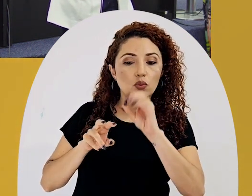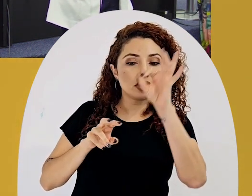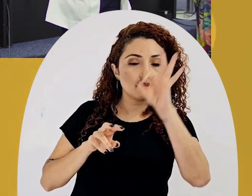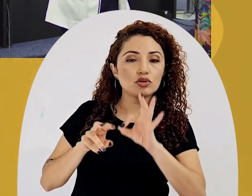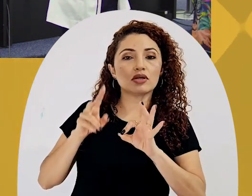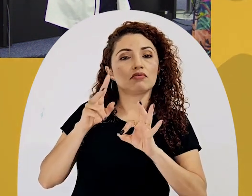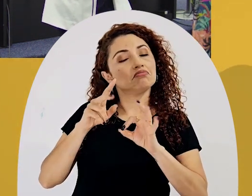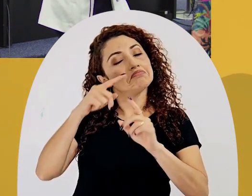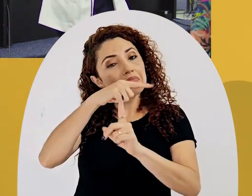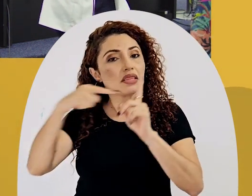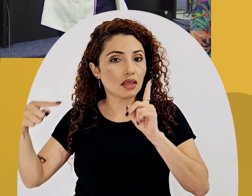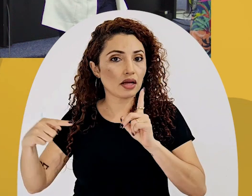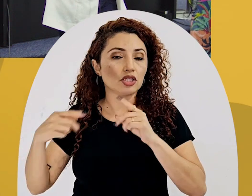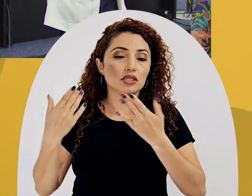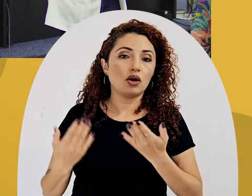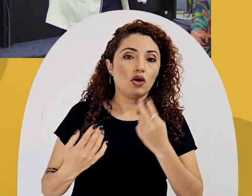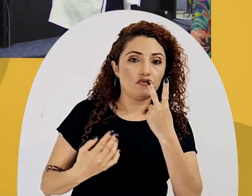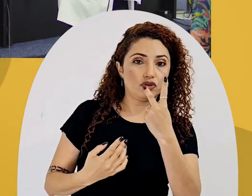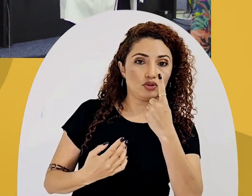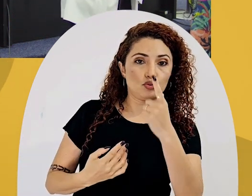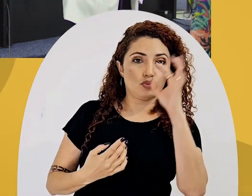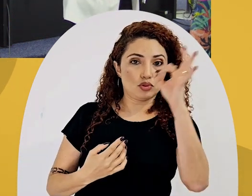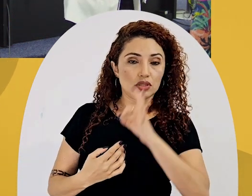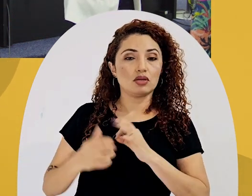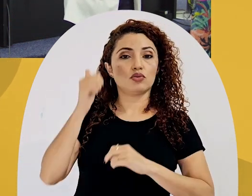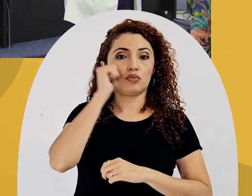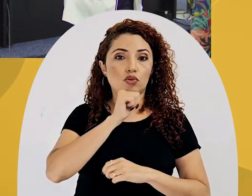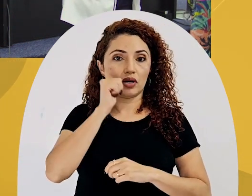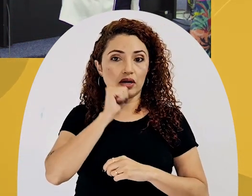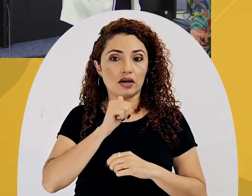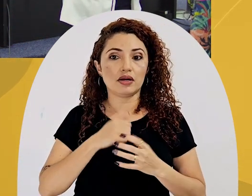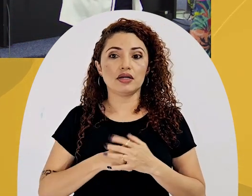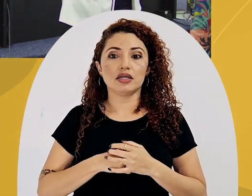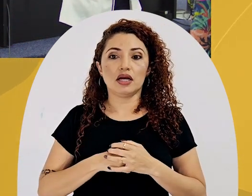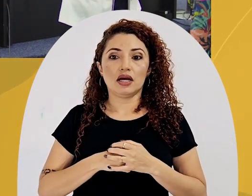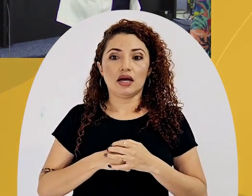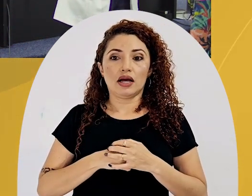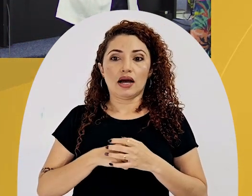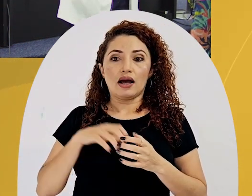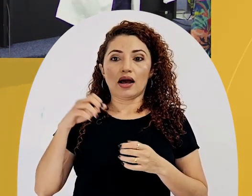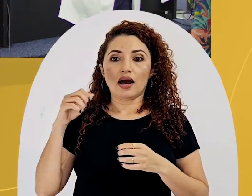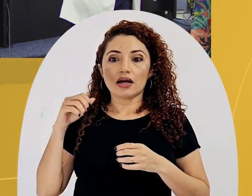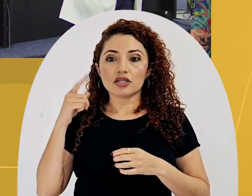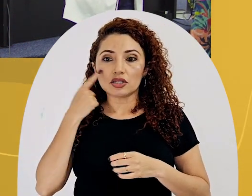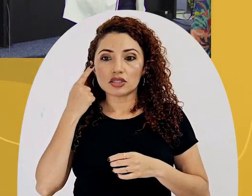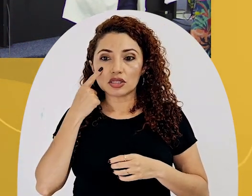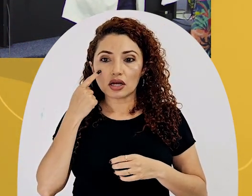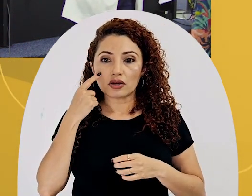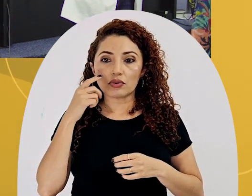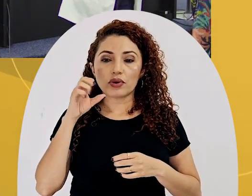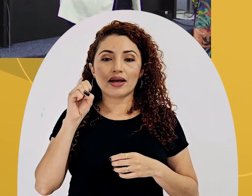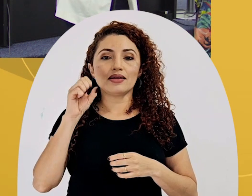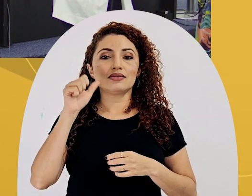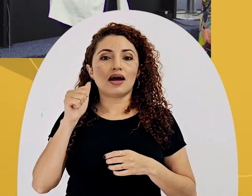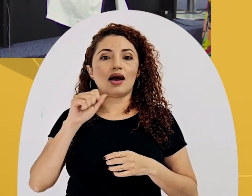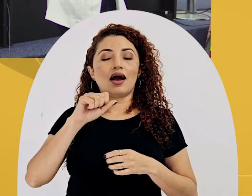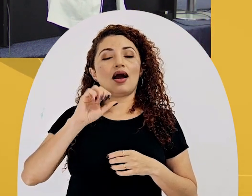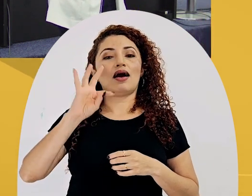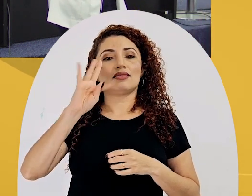21% são mulheres. Já na SA Trans, são 39% mulheres. Já é um pouquinho melhor, já é um pouquinho